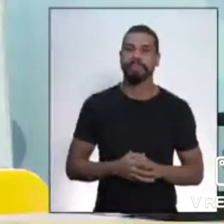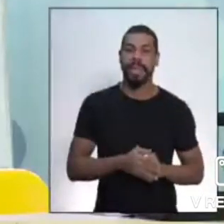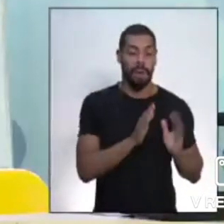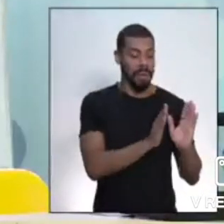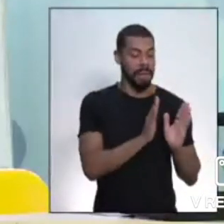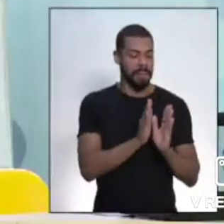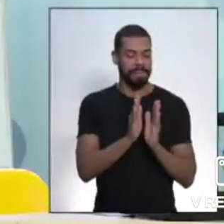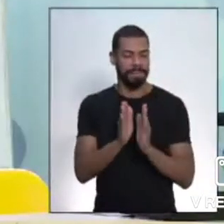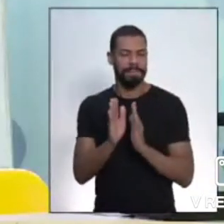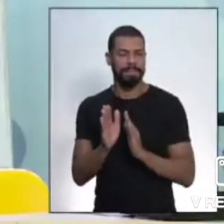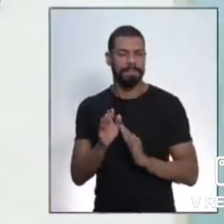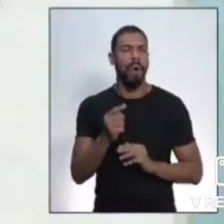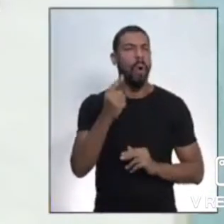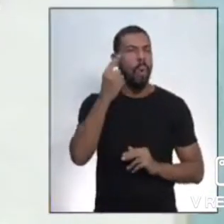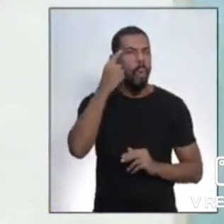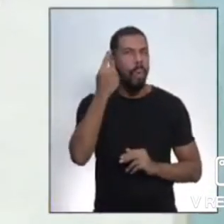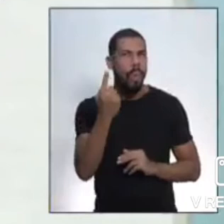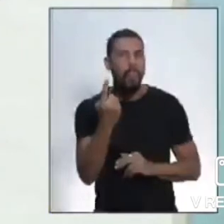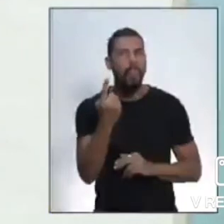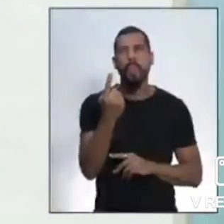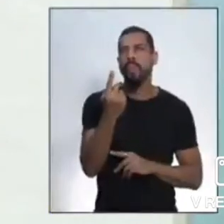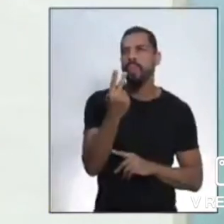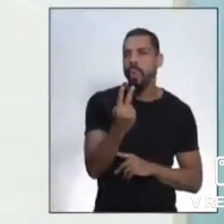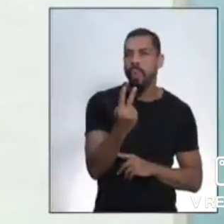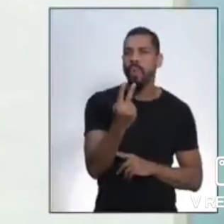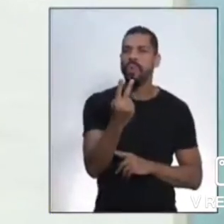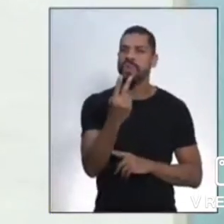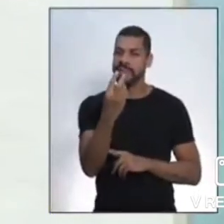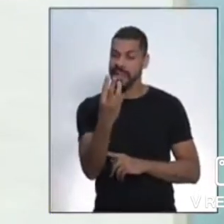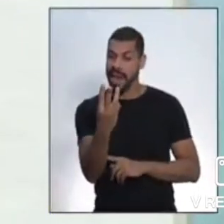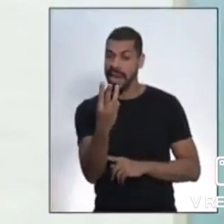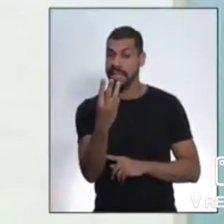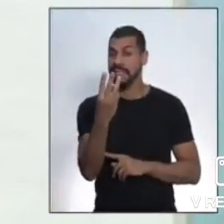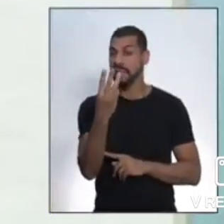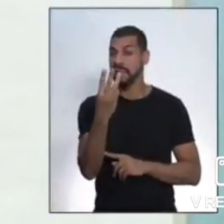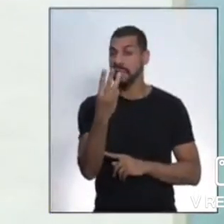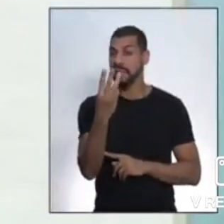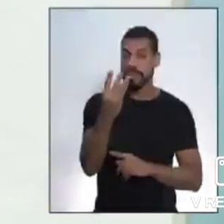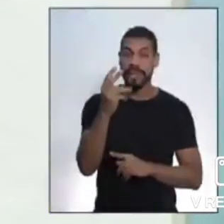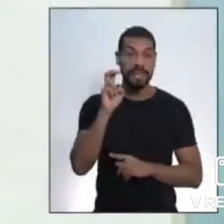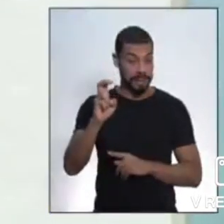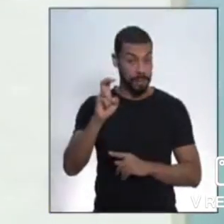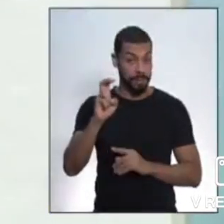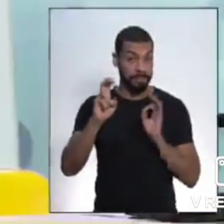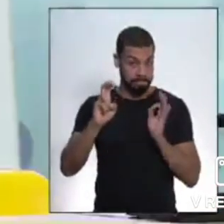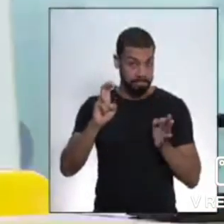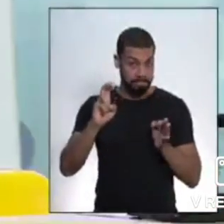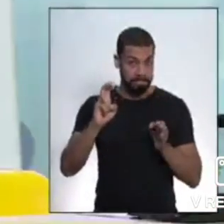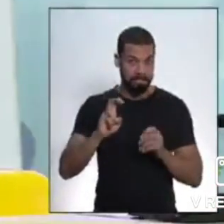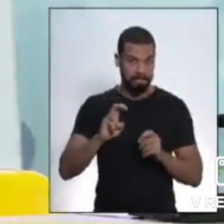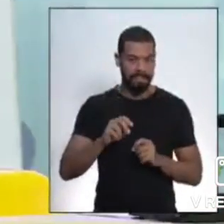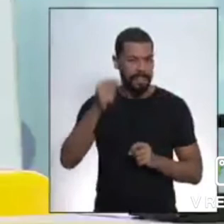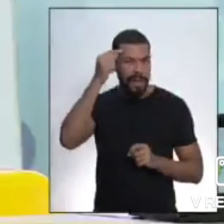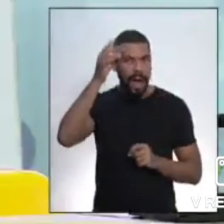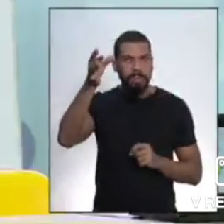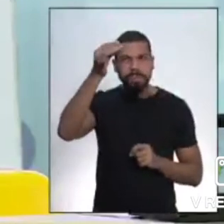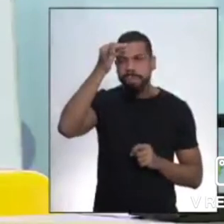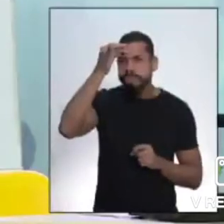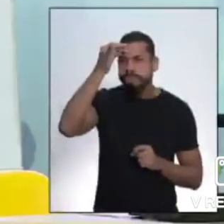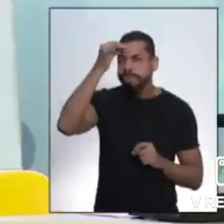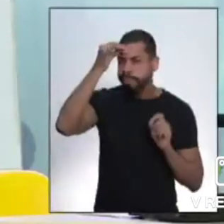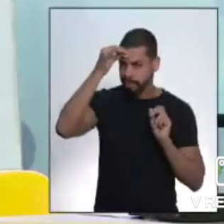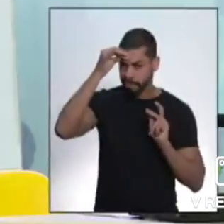sequência mental. 1, 2, 3, 4 e 5. Essa é uma sequência mental